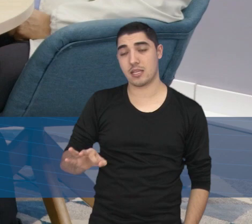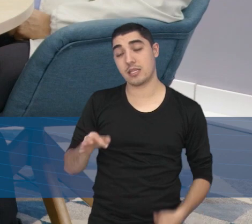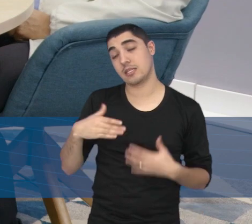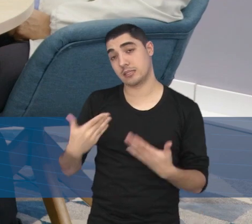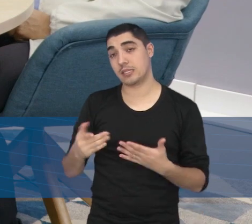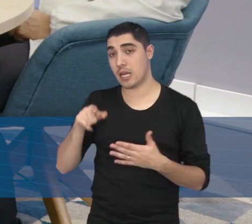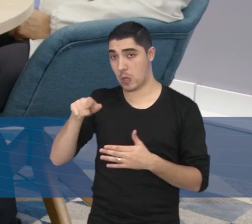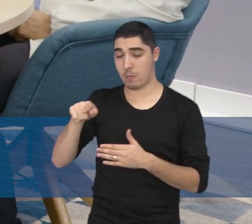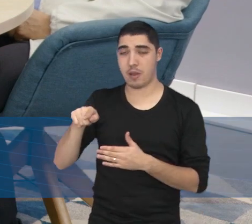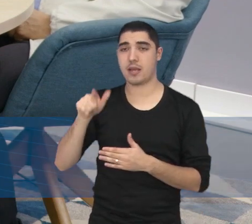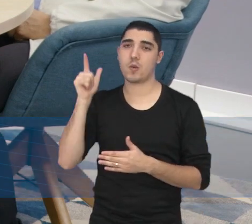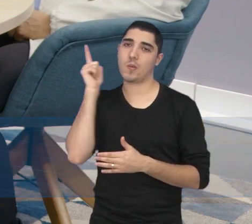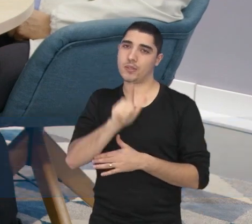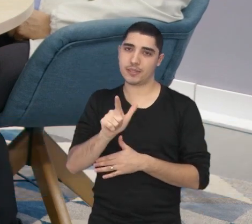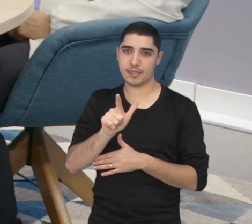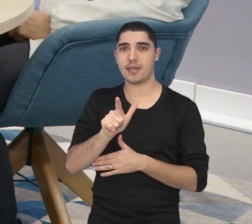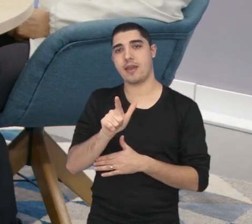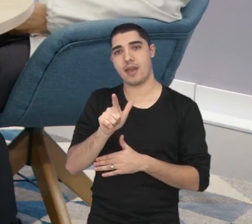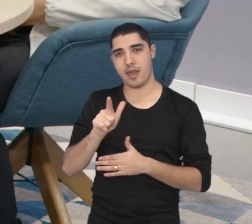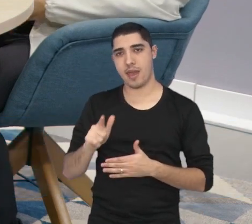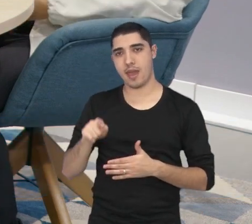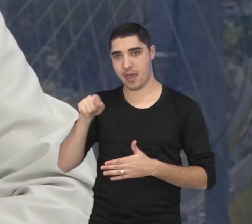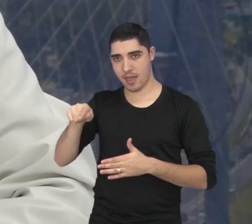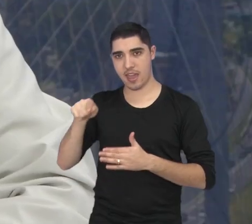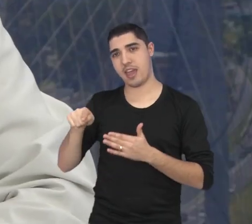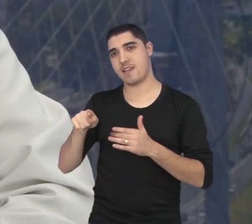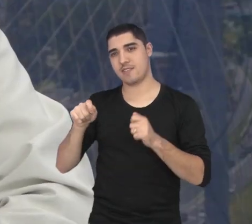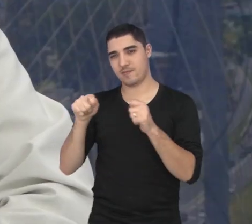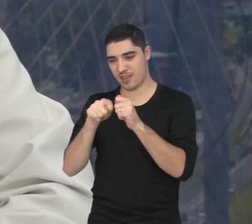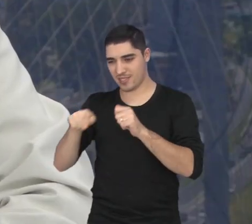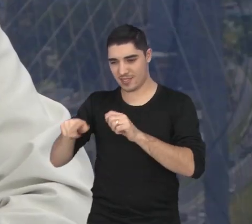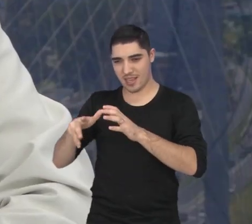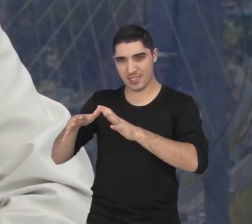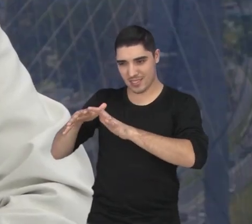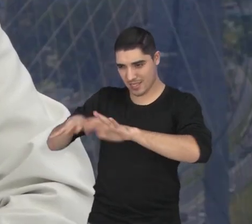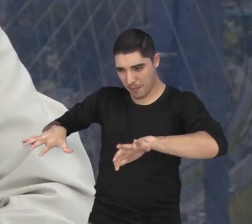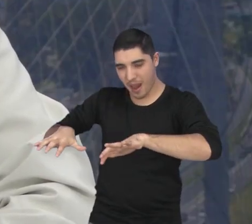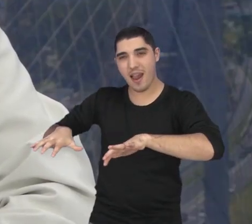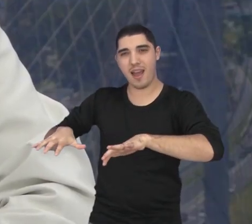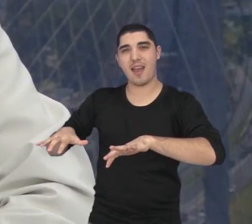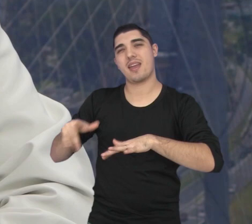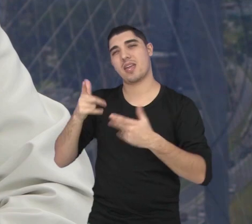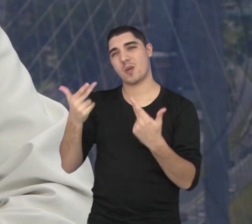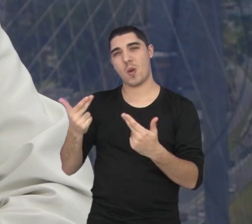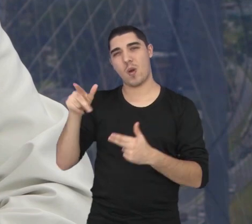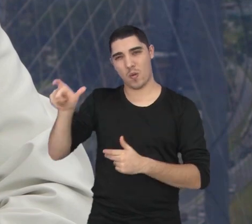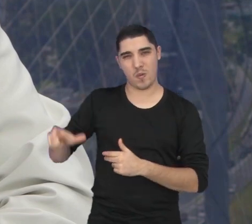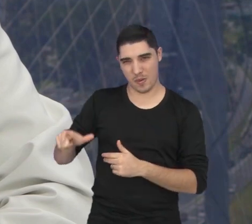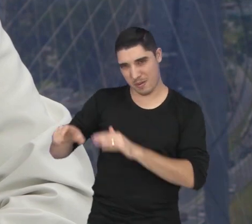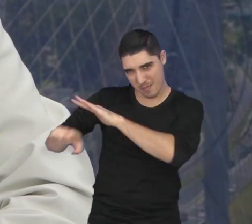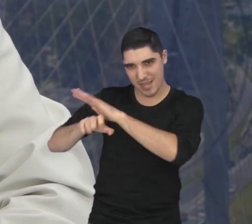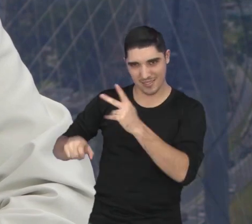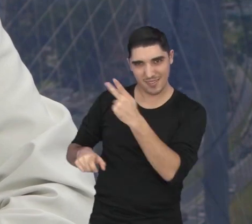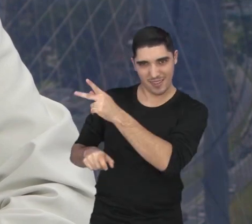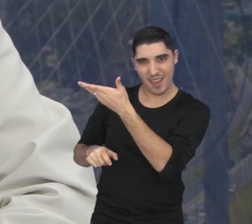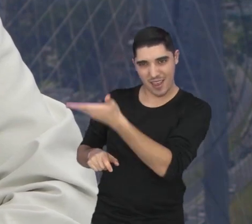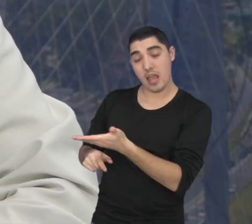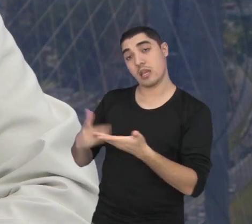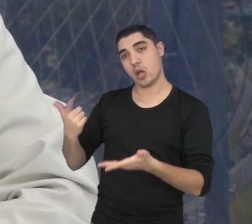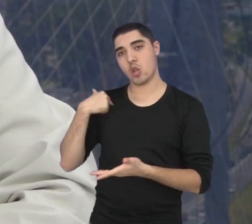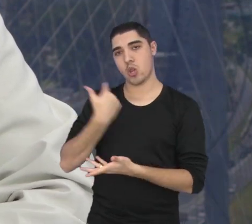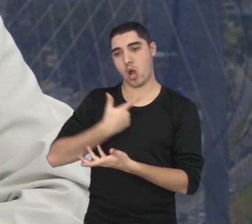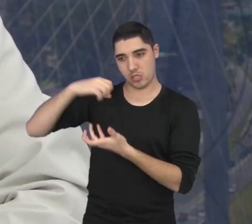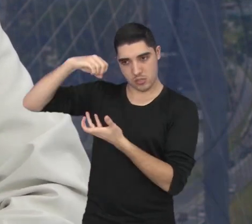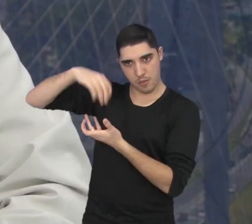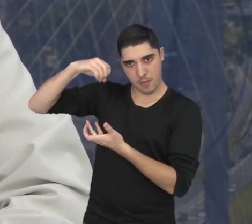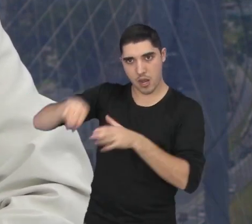para chegar, né, a fazer essa separação e chegar em empresas como a GMClog, a Urban